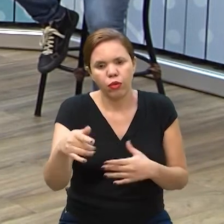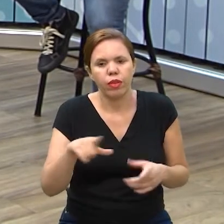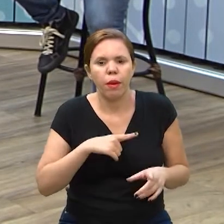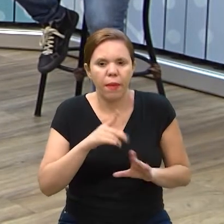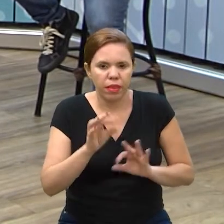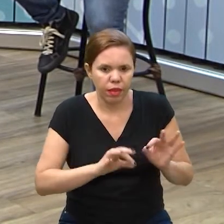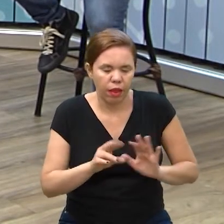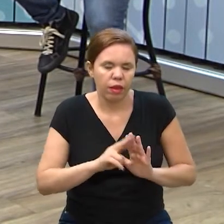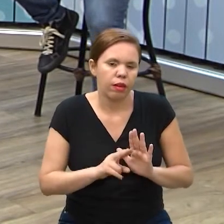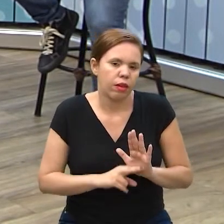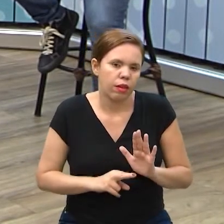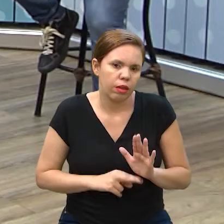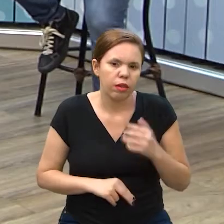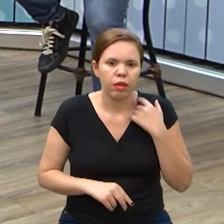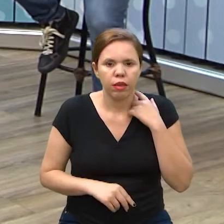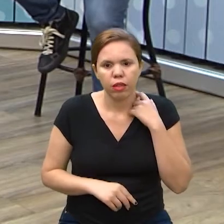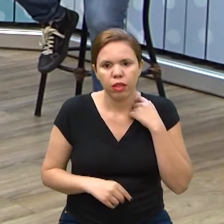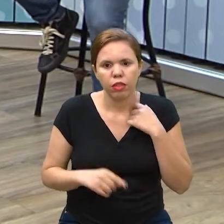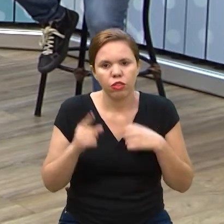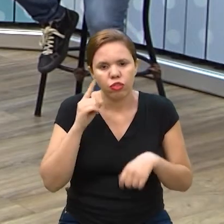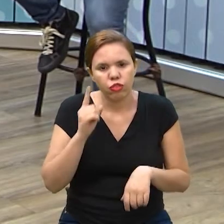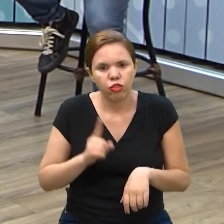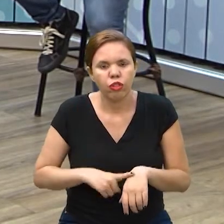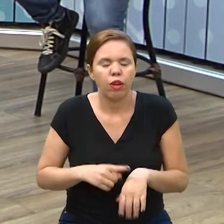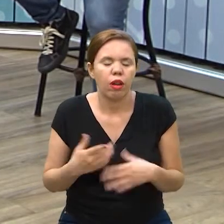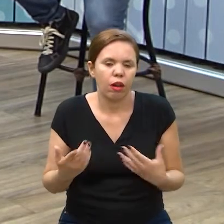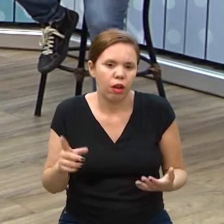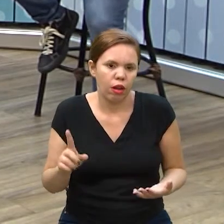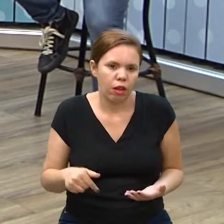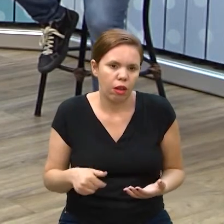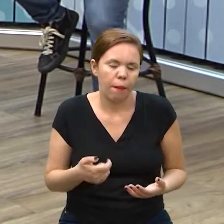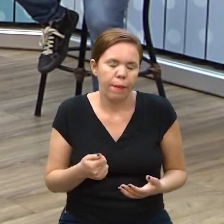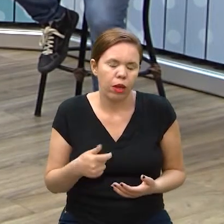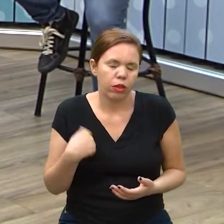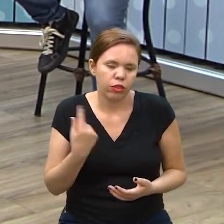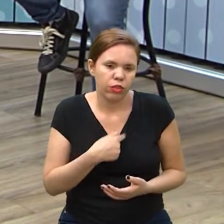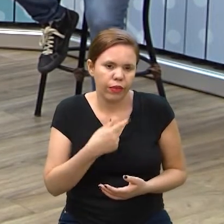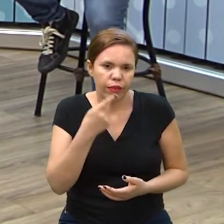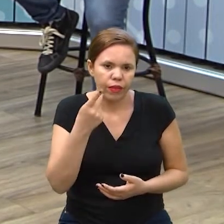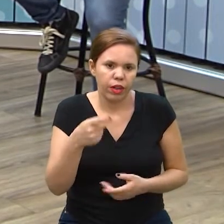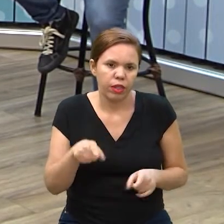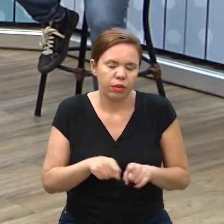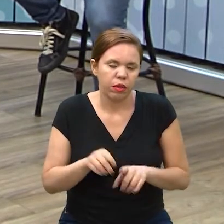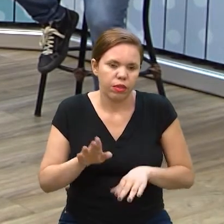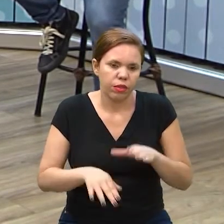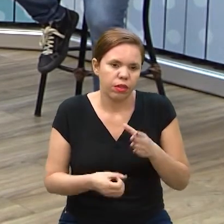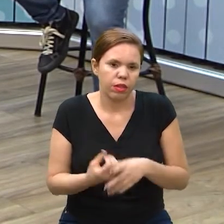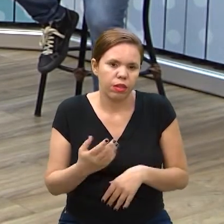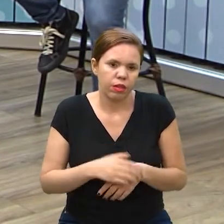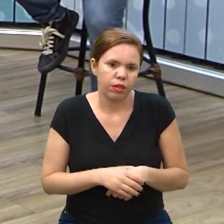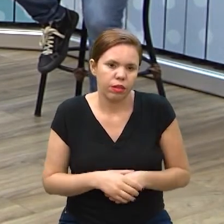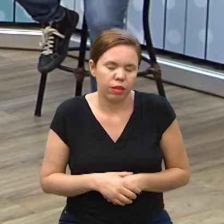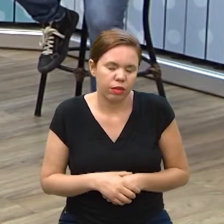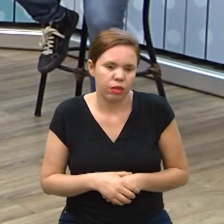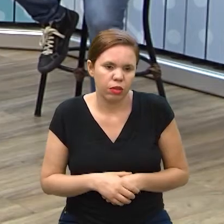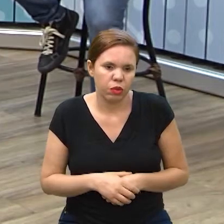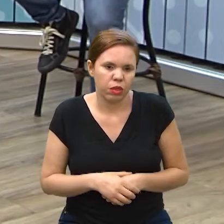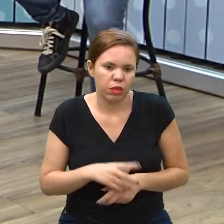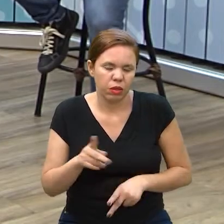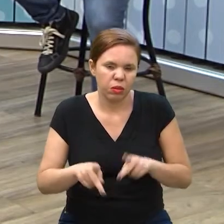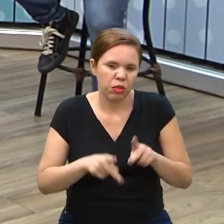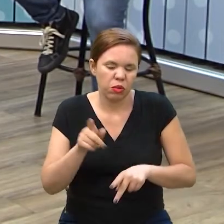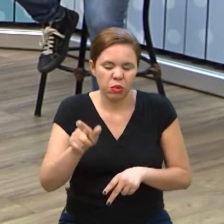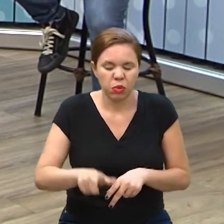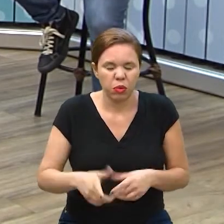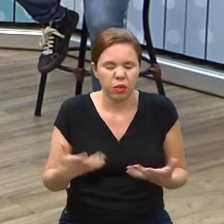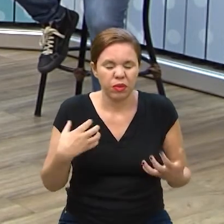uma regularidade. Sim. Horário, dia. Isso é um pouco do que a gente estava falando, que até acaba causando um pouco um